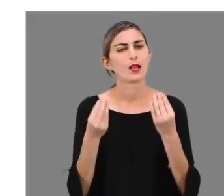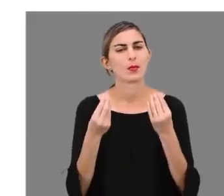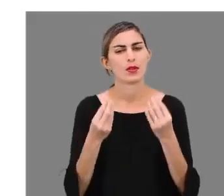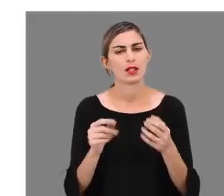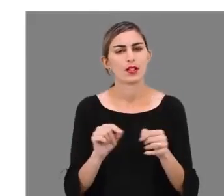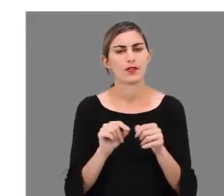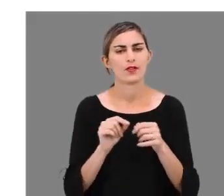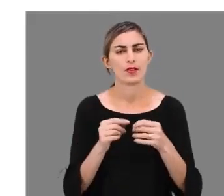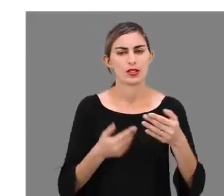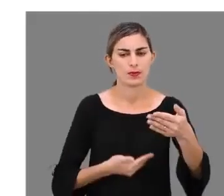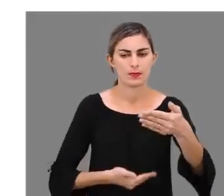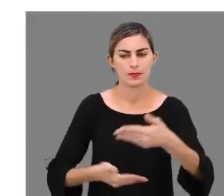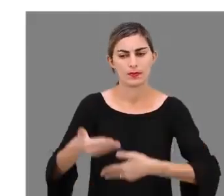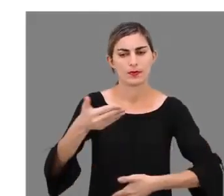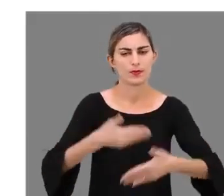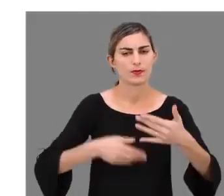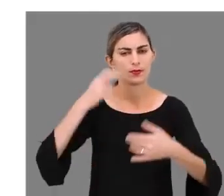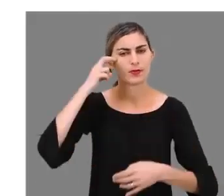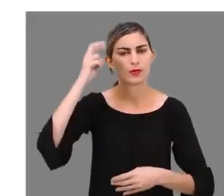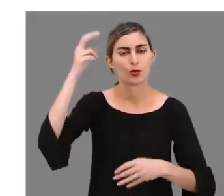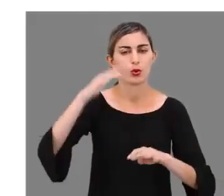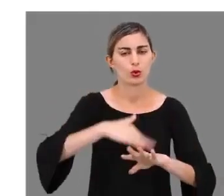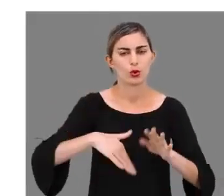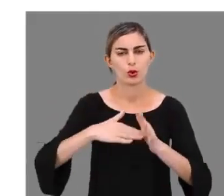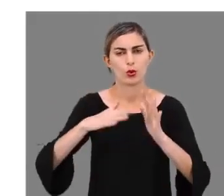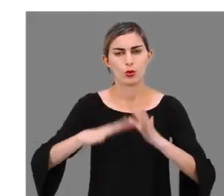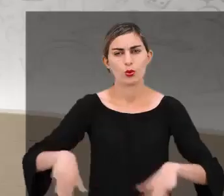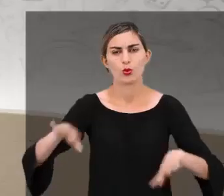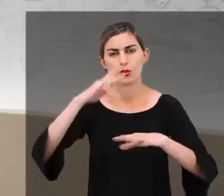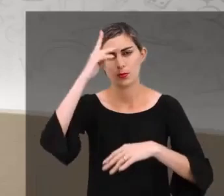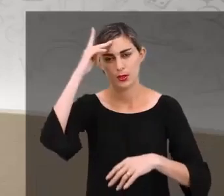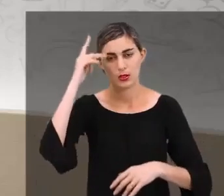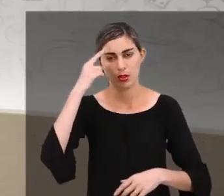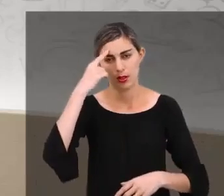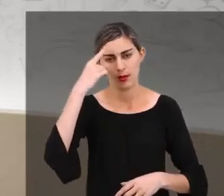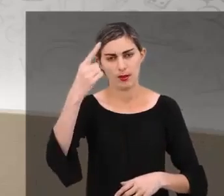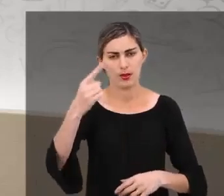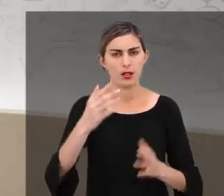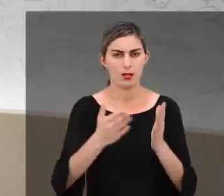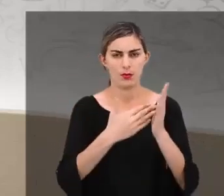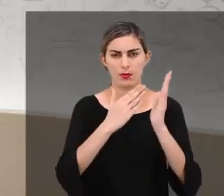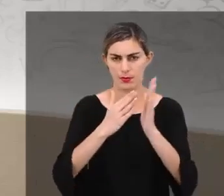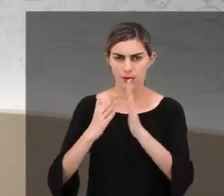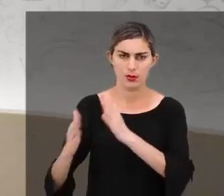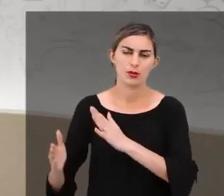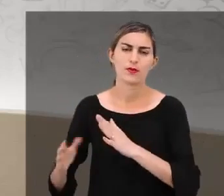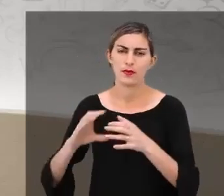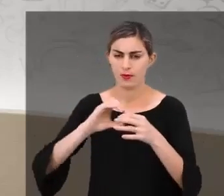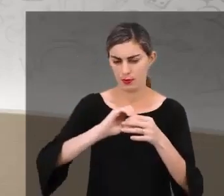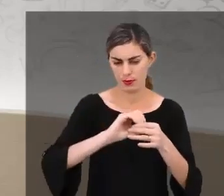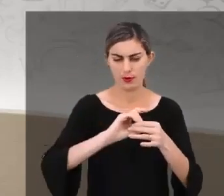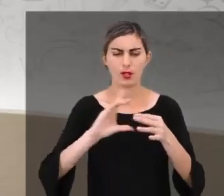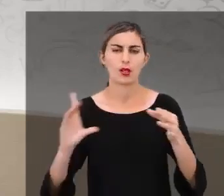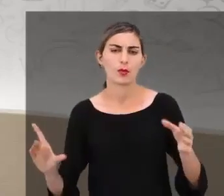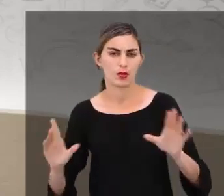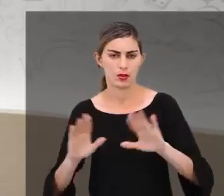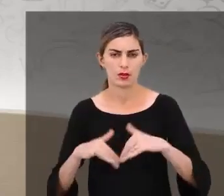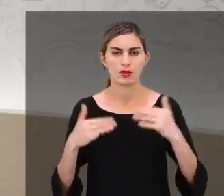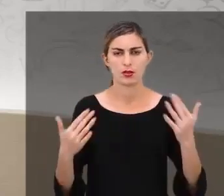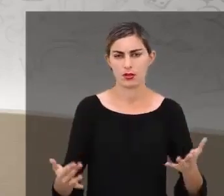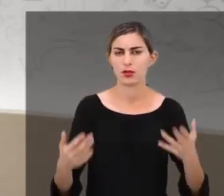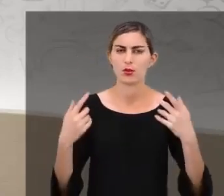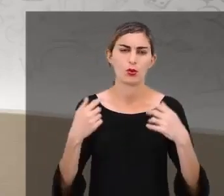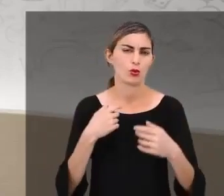fazemos mediação cultural? Para todas as pessoas. Se a ideia da biblioteca é ser um espaço democrático, então não